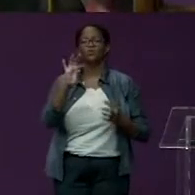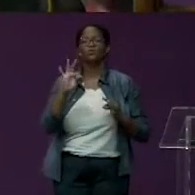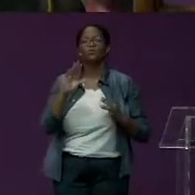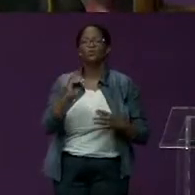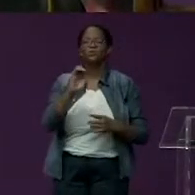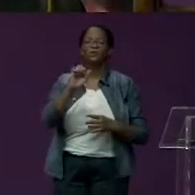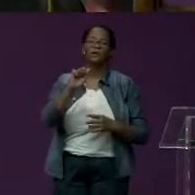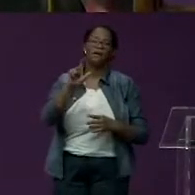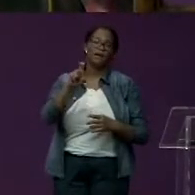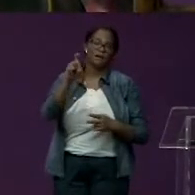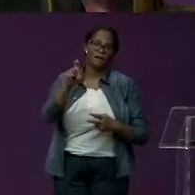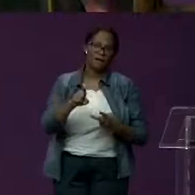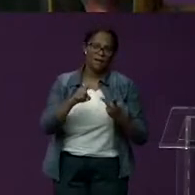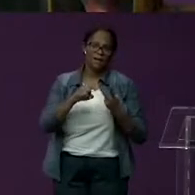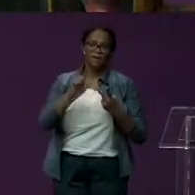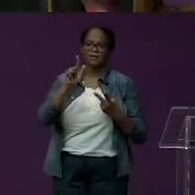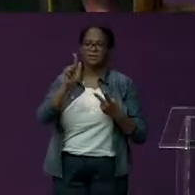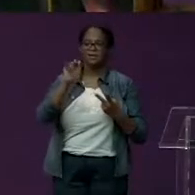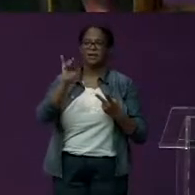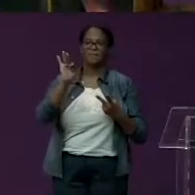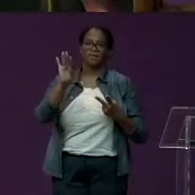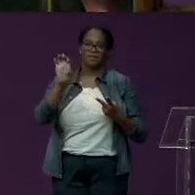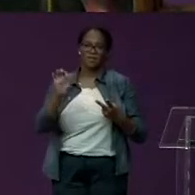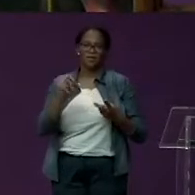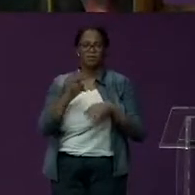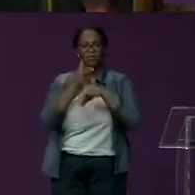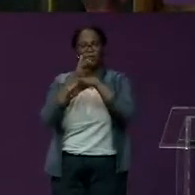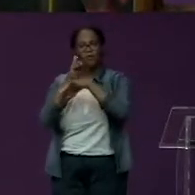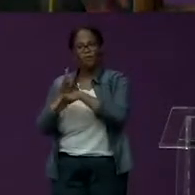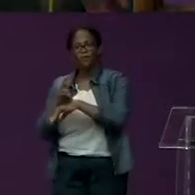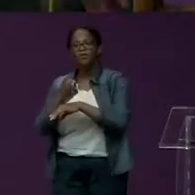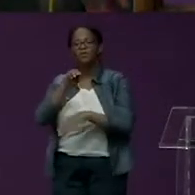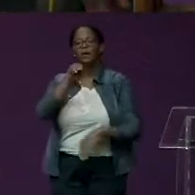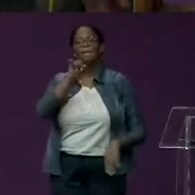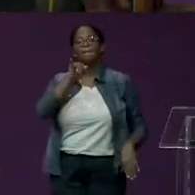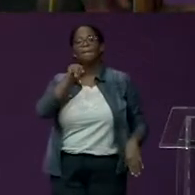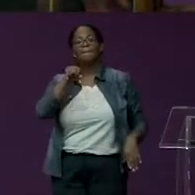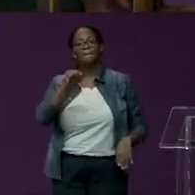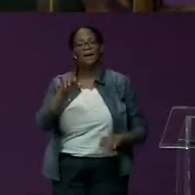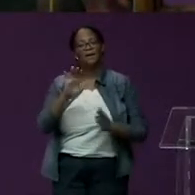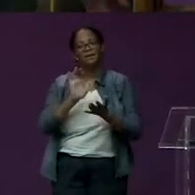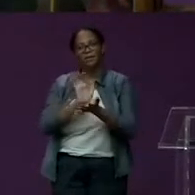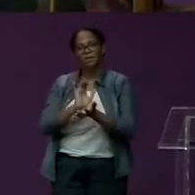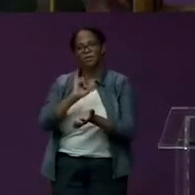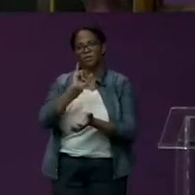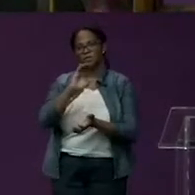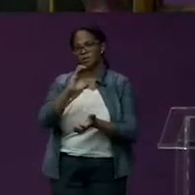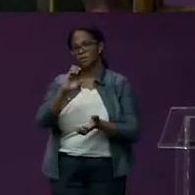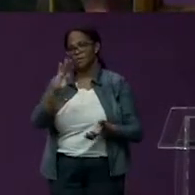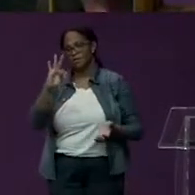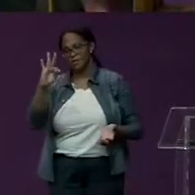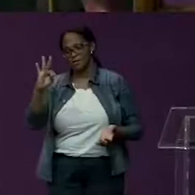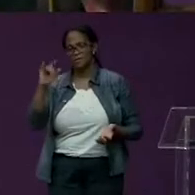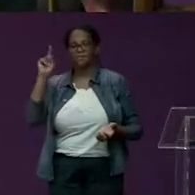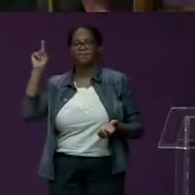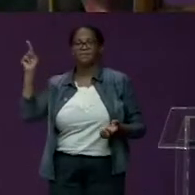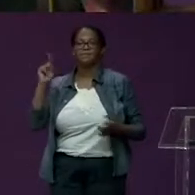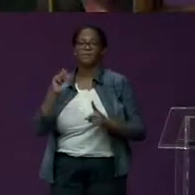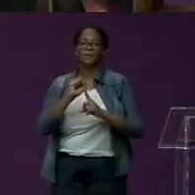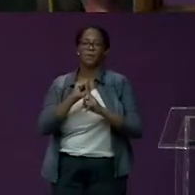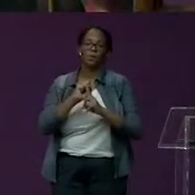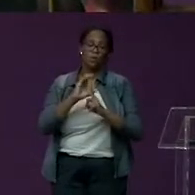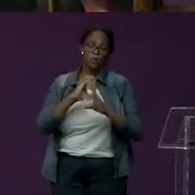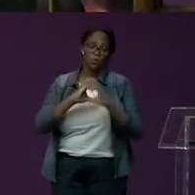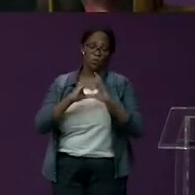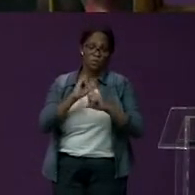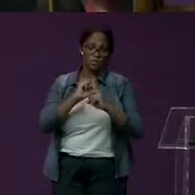no gabinete, no vídeo muito a Marina, da Coordenação de Comunicação Social, enfim,